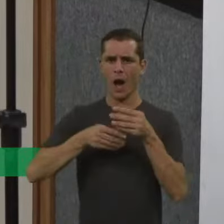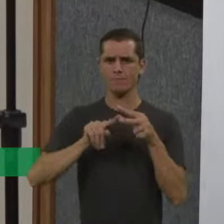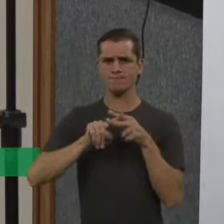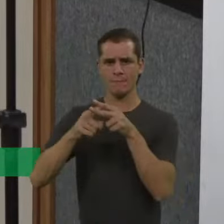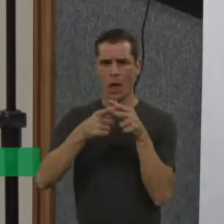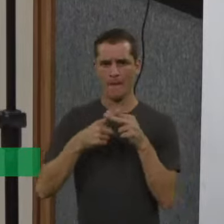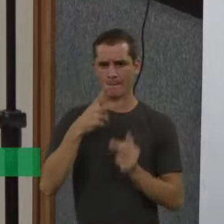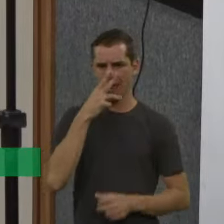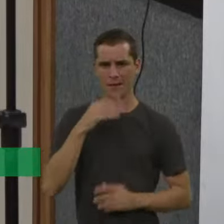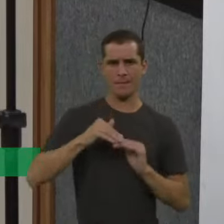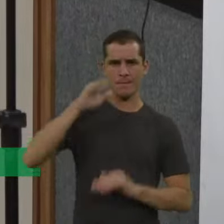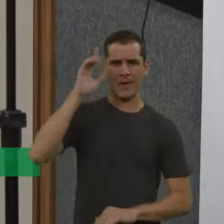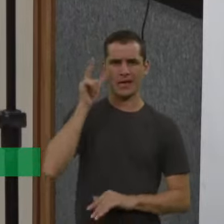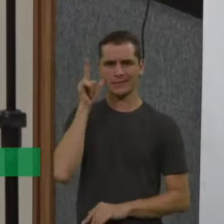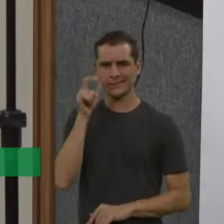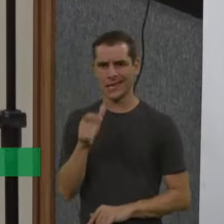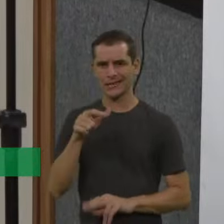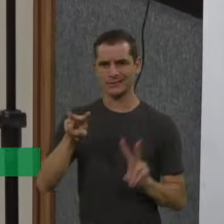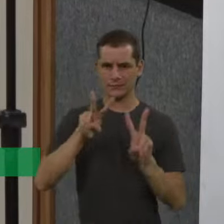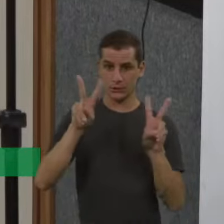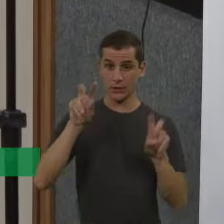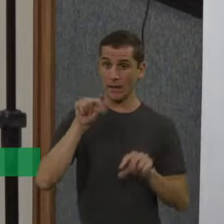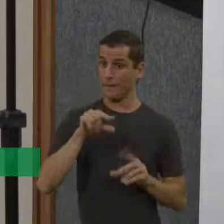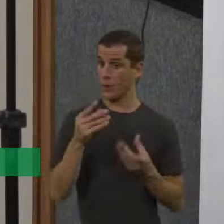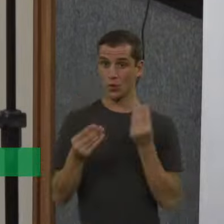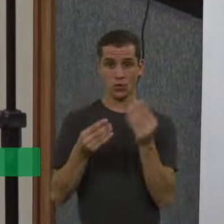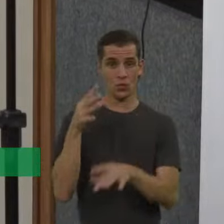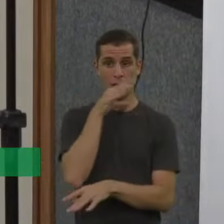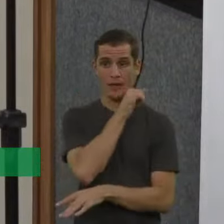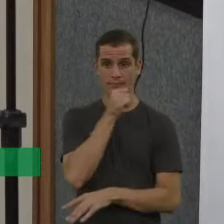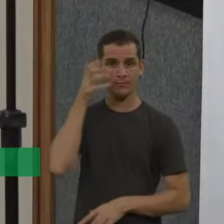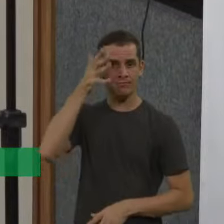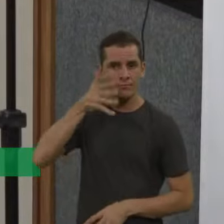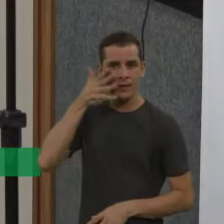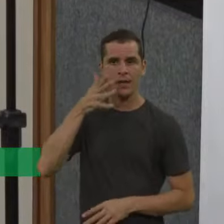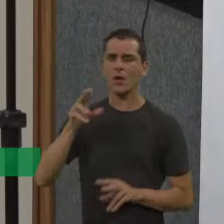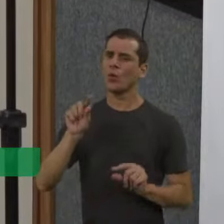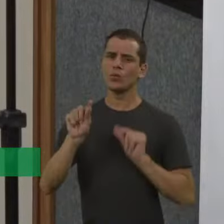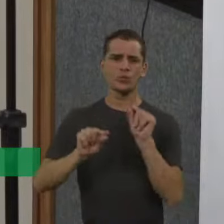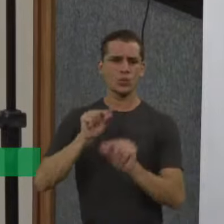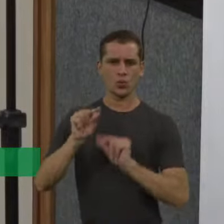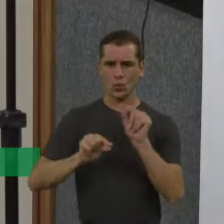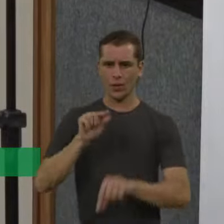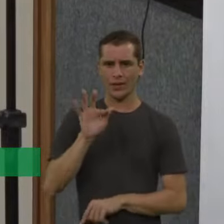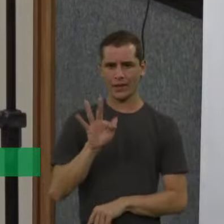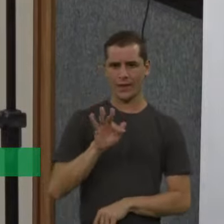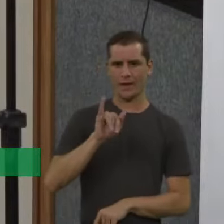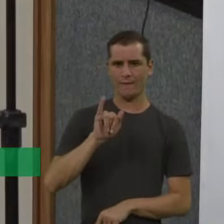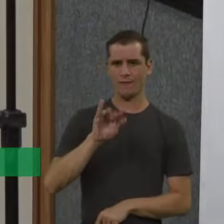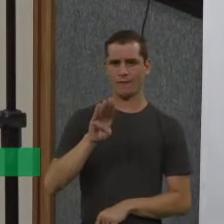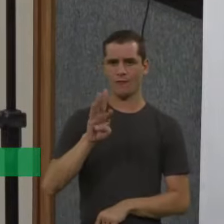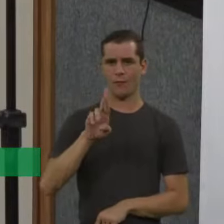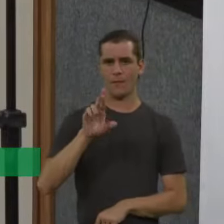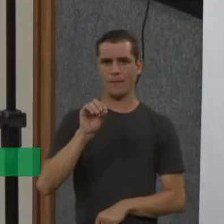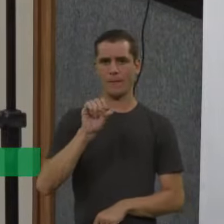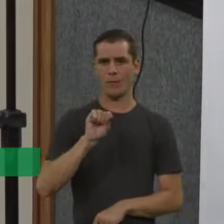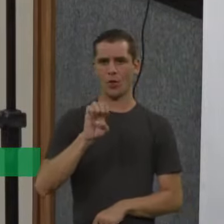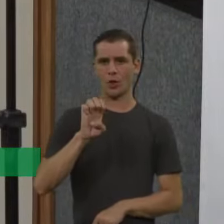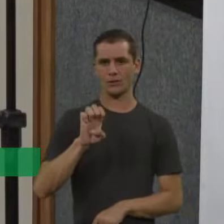mais interessante para vocês. Vou começar falando rapidinho sobre o que é fibrose cística. É uma doença genética